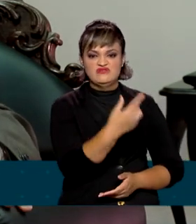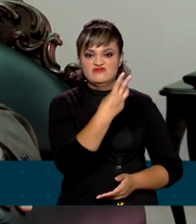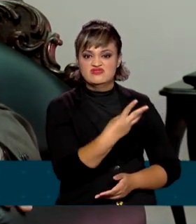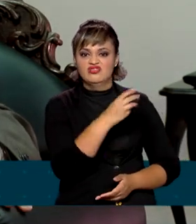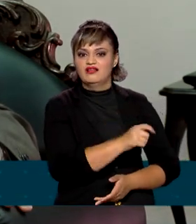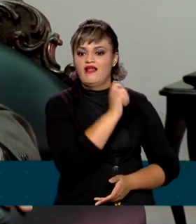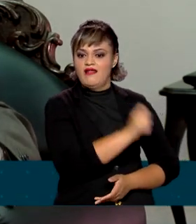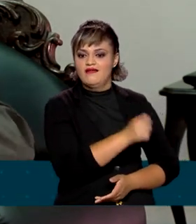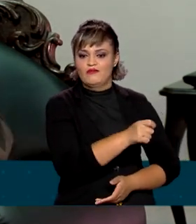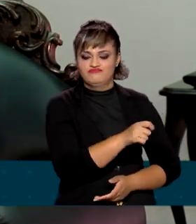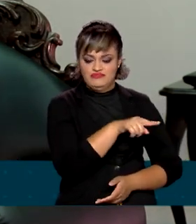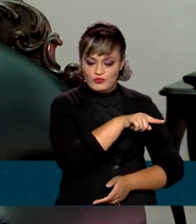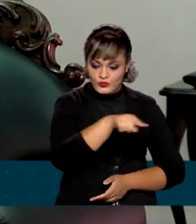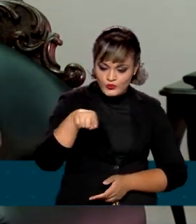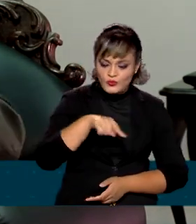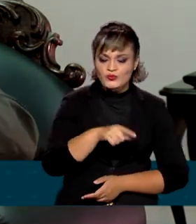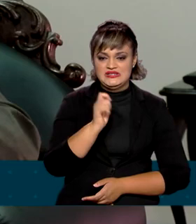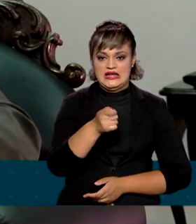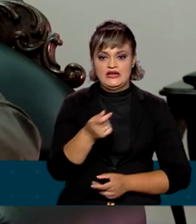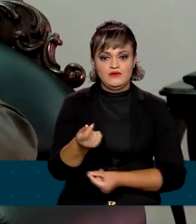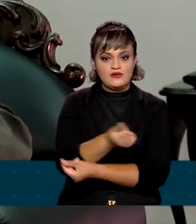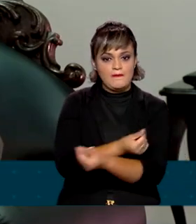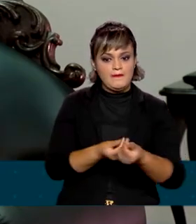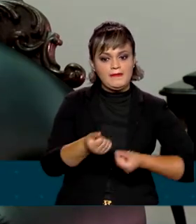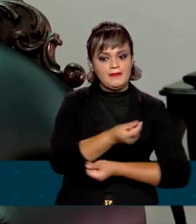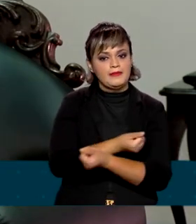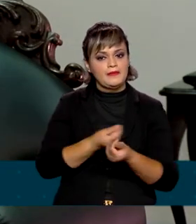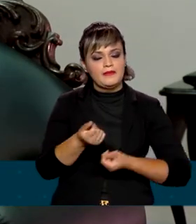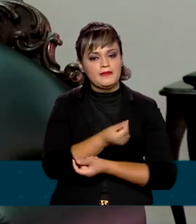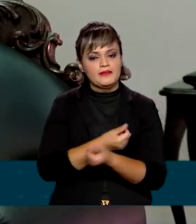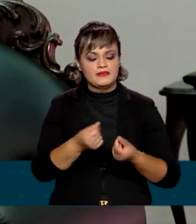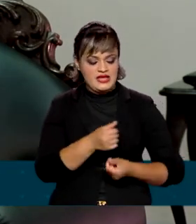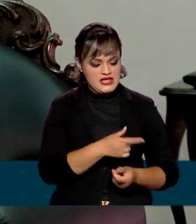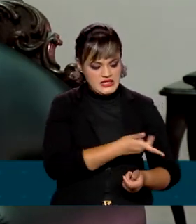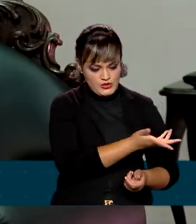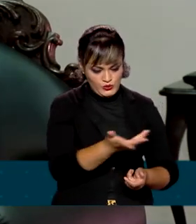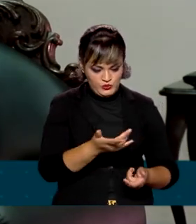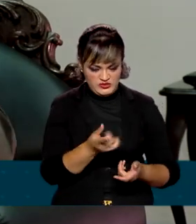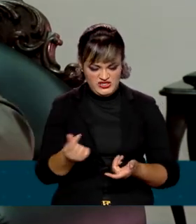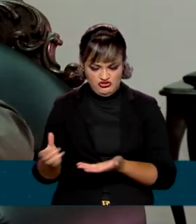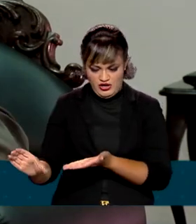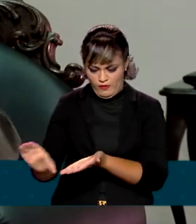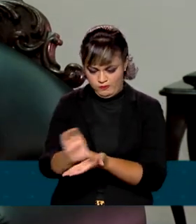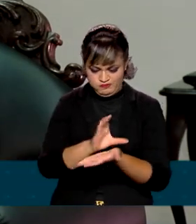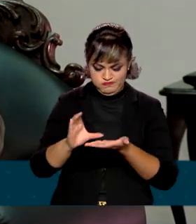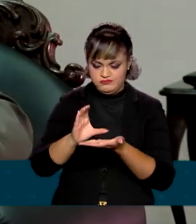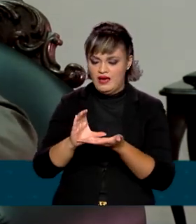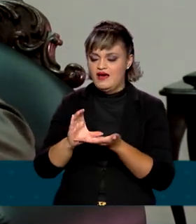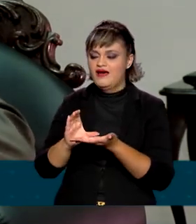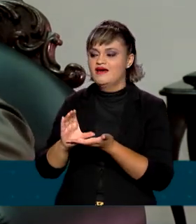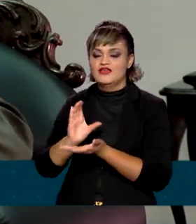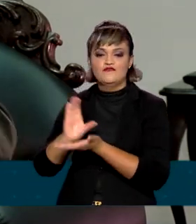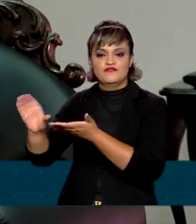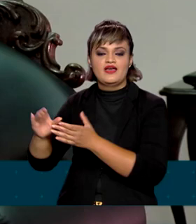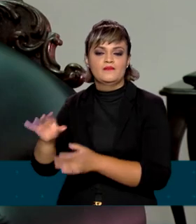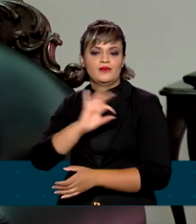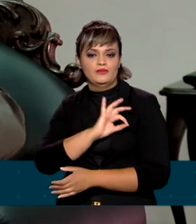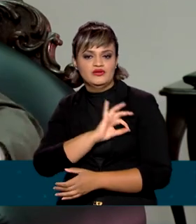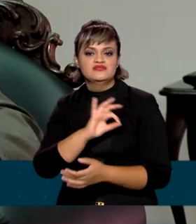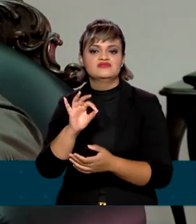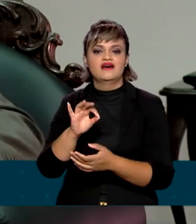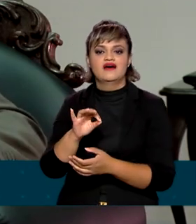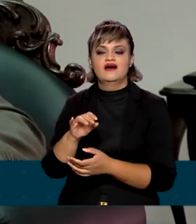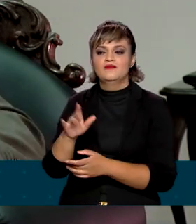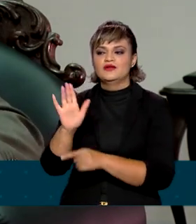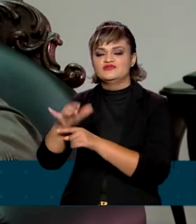Então isso é muito importante é você girar a fazer o ciclo girar e pegar esse recurso e trazer de volta para as polícias para repressão